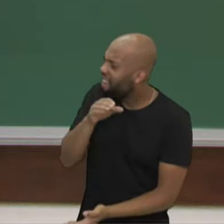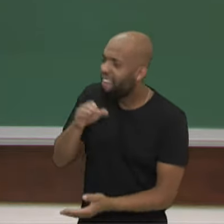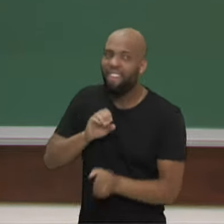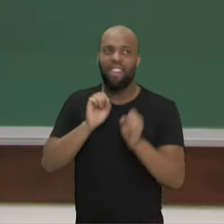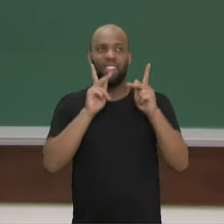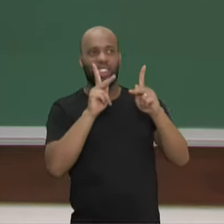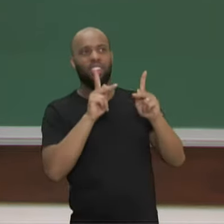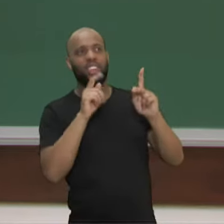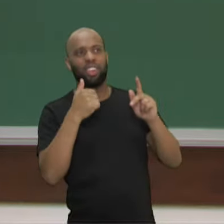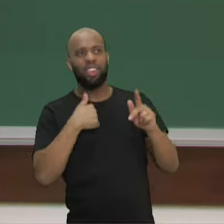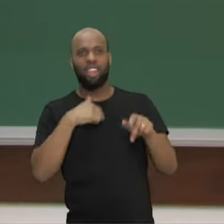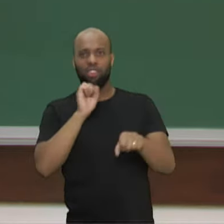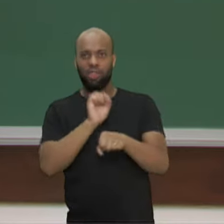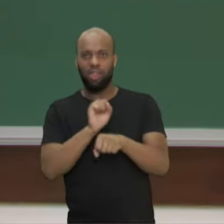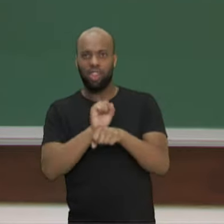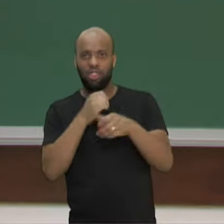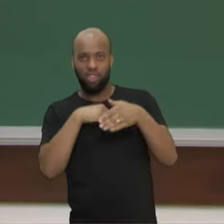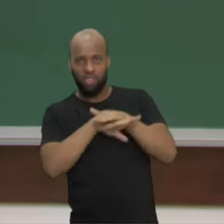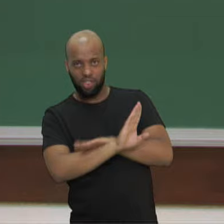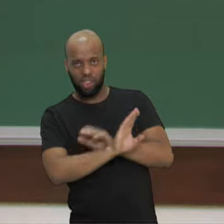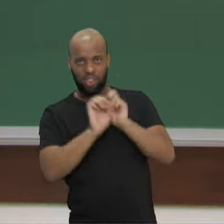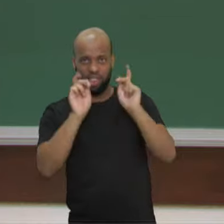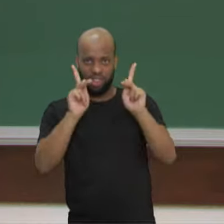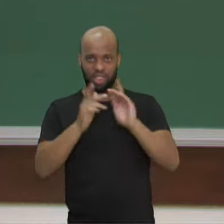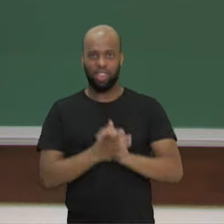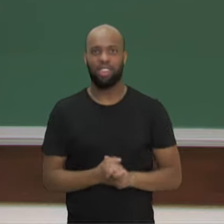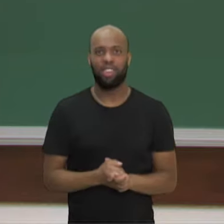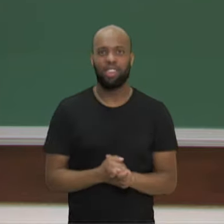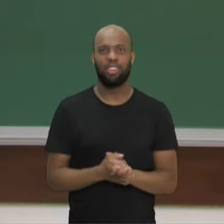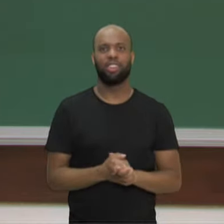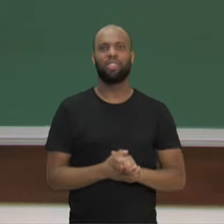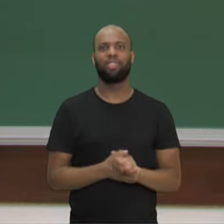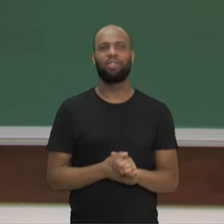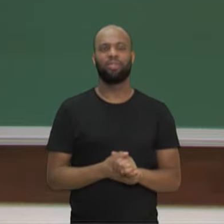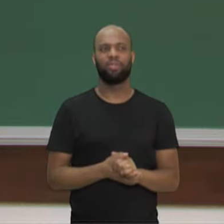tá bom, tá bom. Não vou deixar guardado ali, tá?